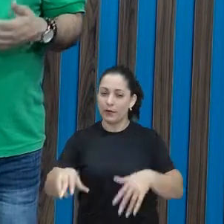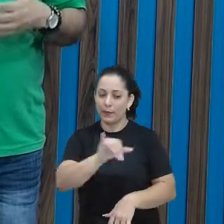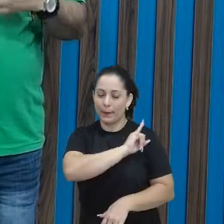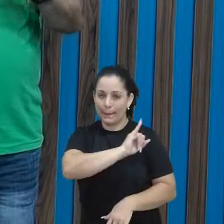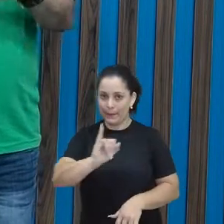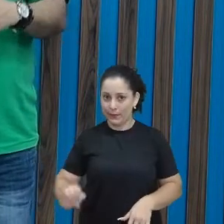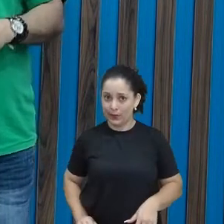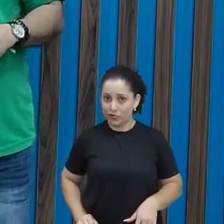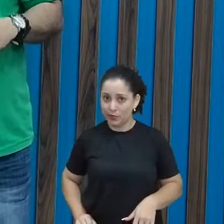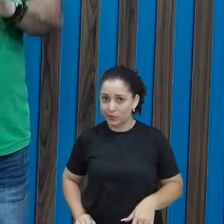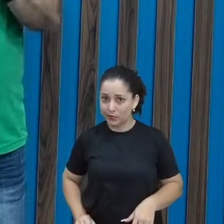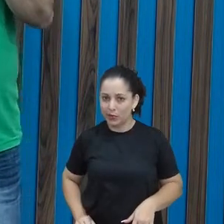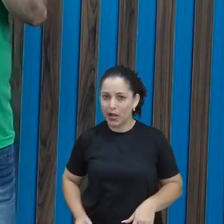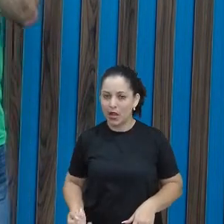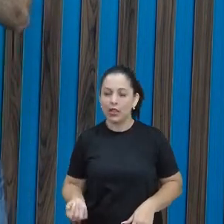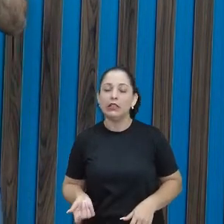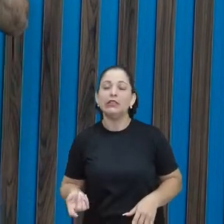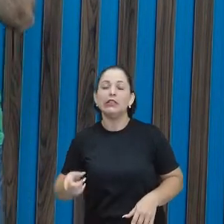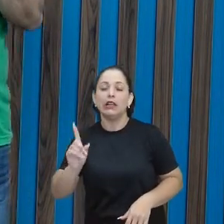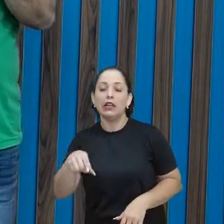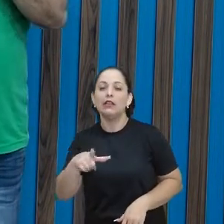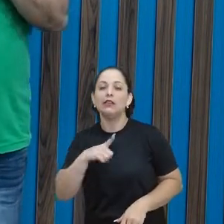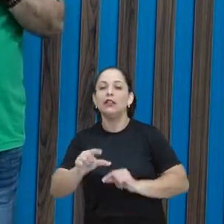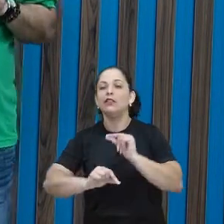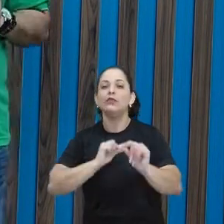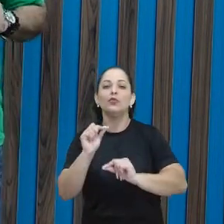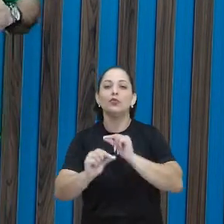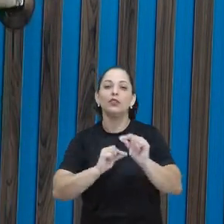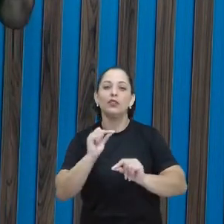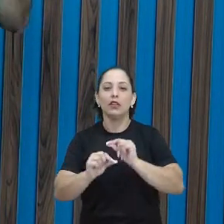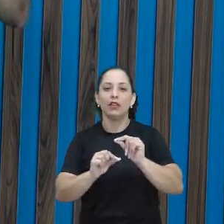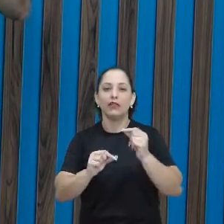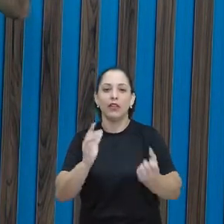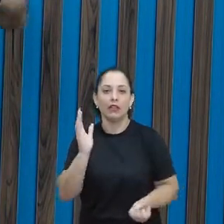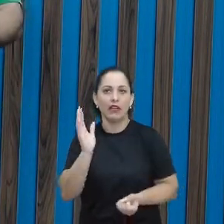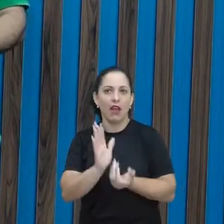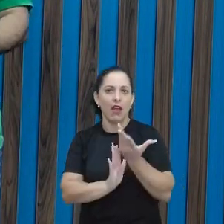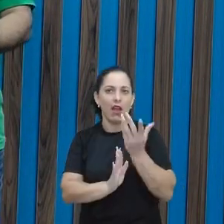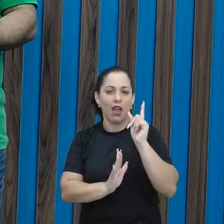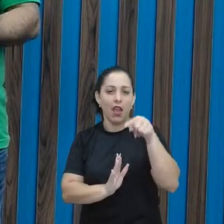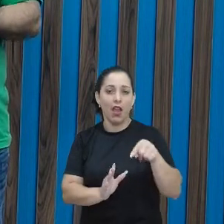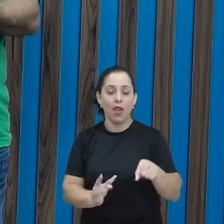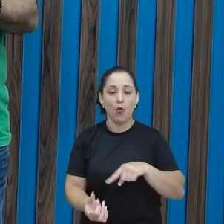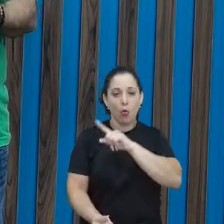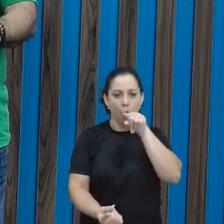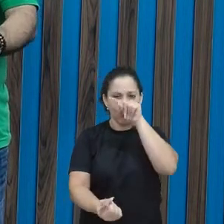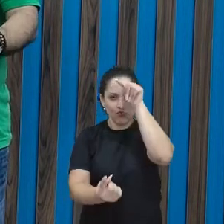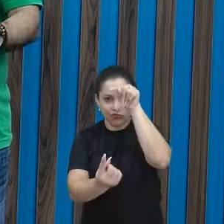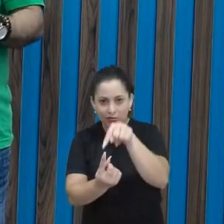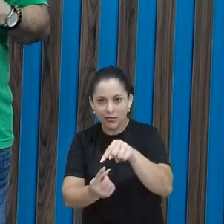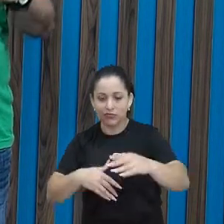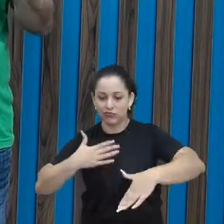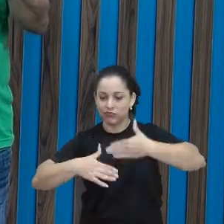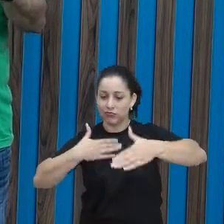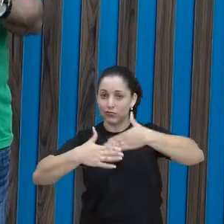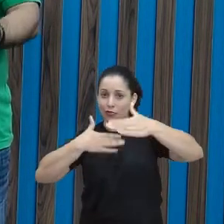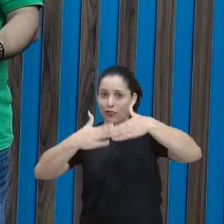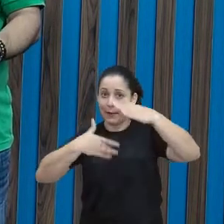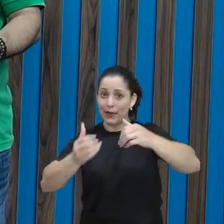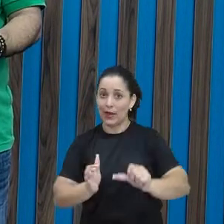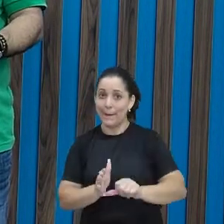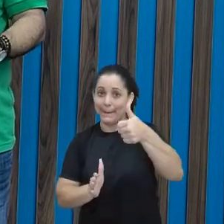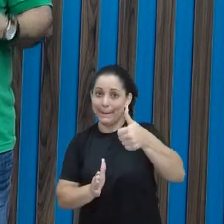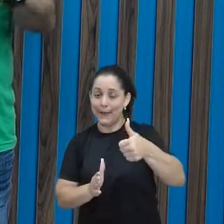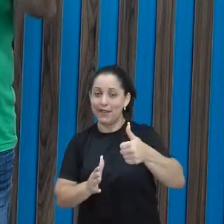imperialista, neocolonialista, ele vai se constituir como uma das causas para o desenvolvimento da Primeira